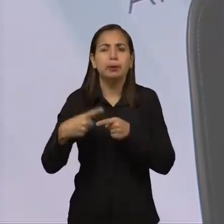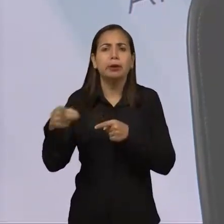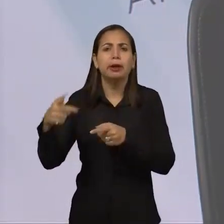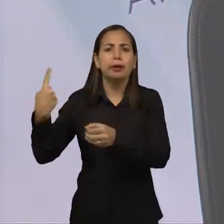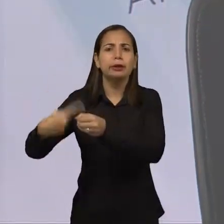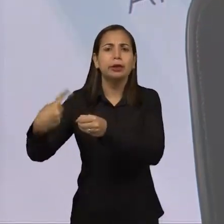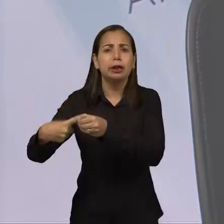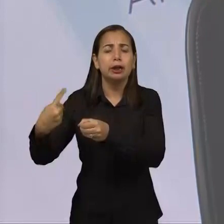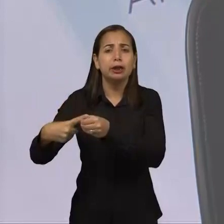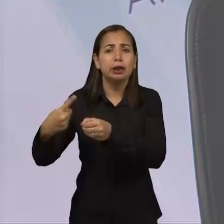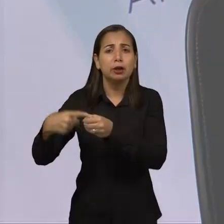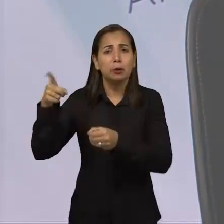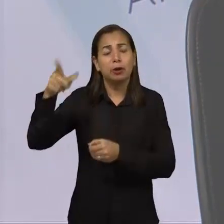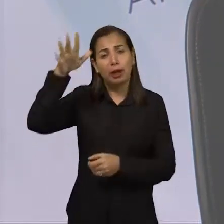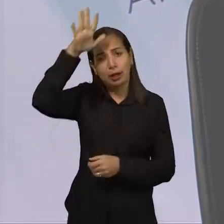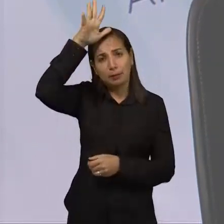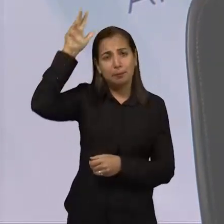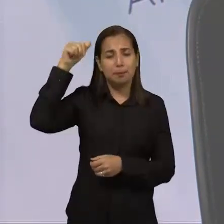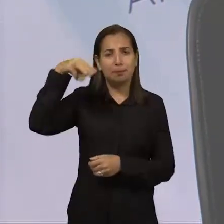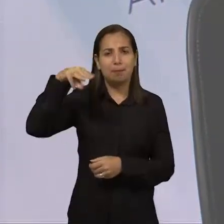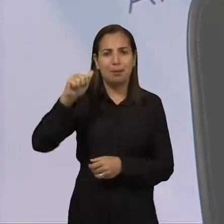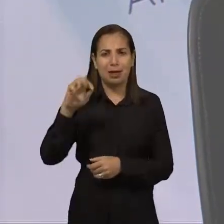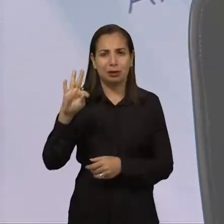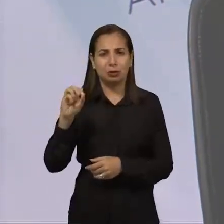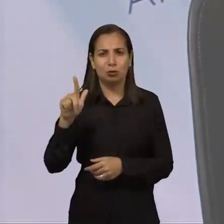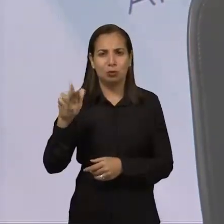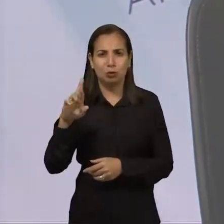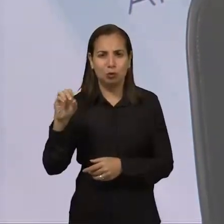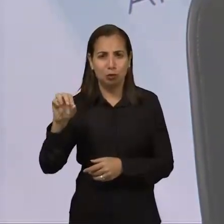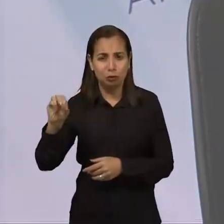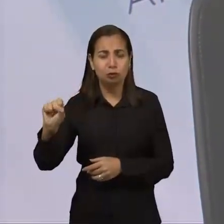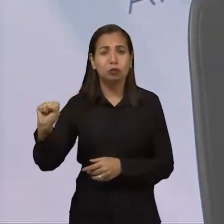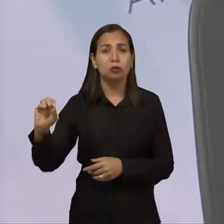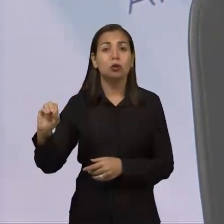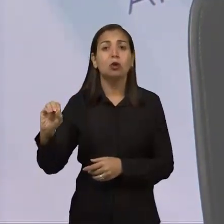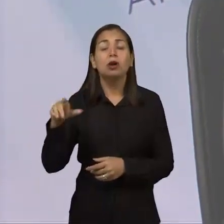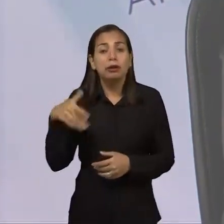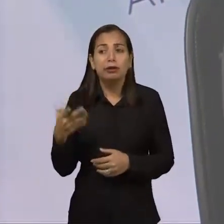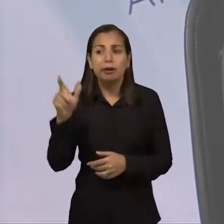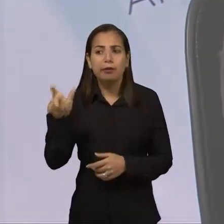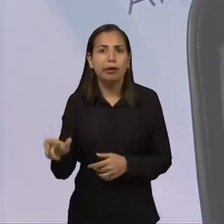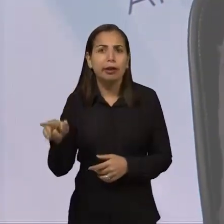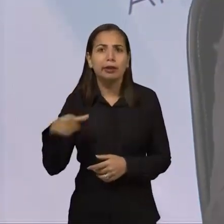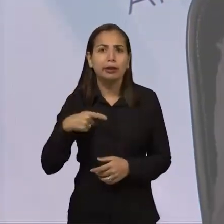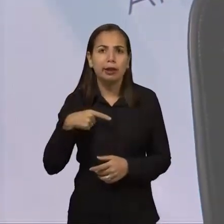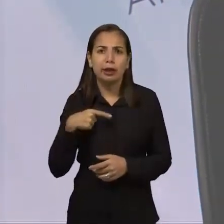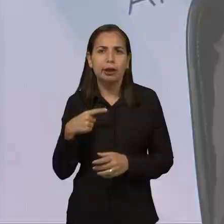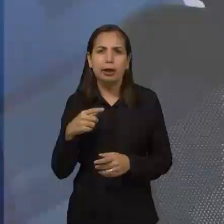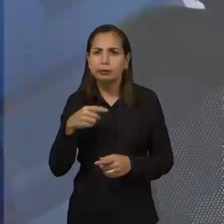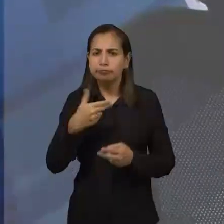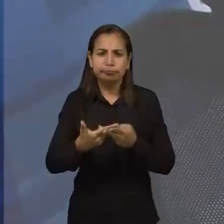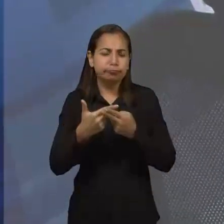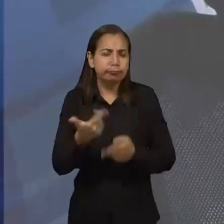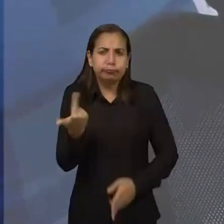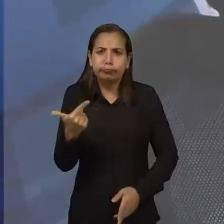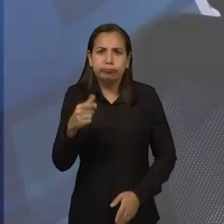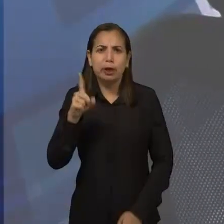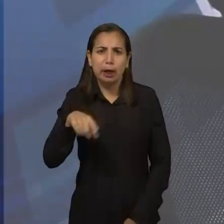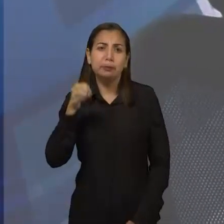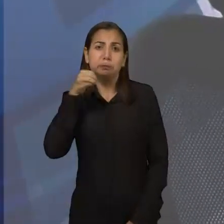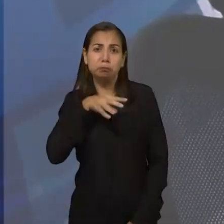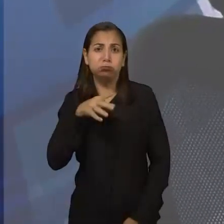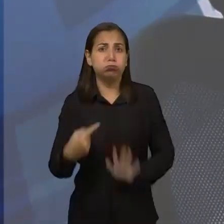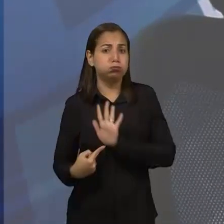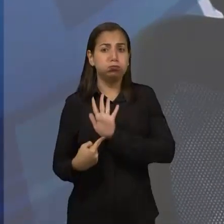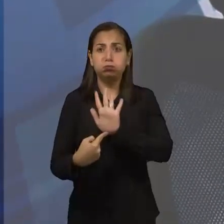é de Bonito de Mato Grosso, então ele é mais indignado, então ele reage mais para ficar... E isso na televisão, Arnaldo, você sabe disso,